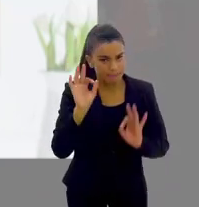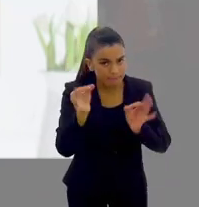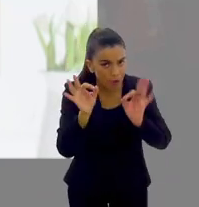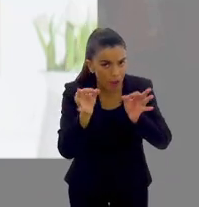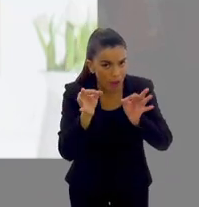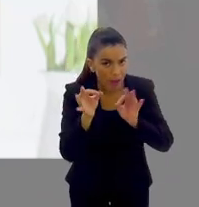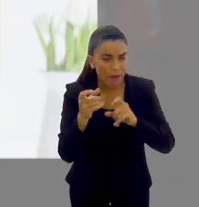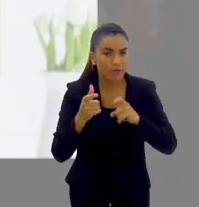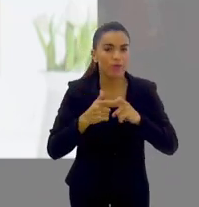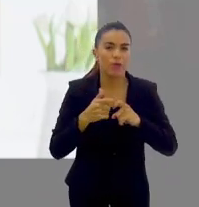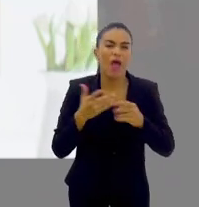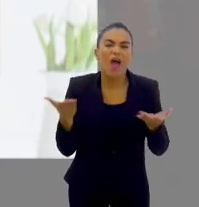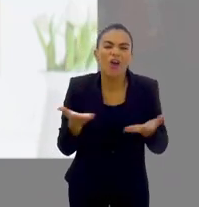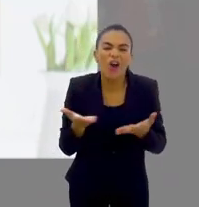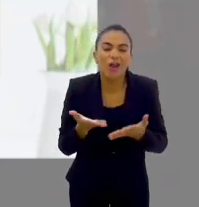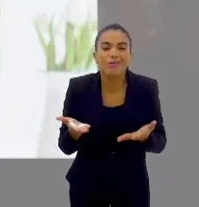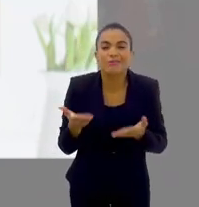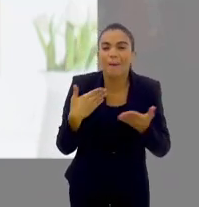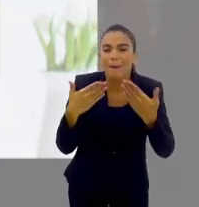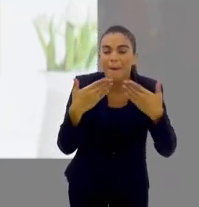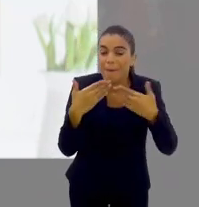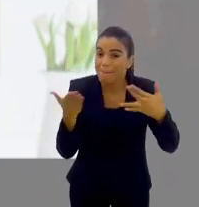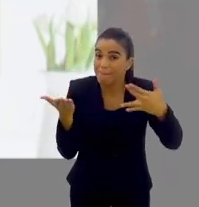ir à emergência, né, doutor? Eu vou